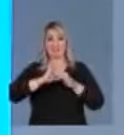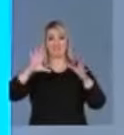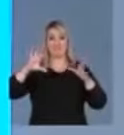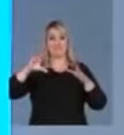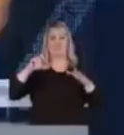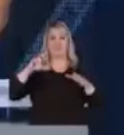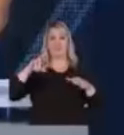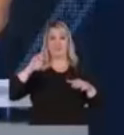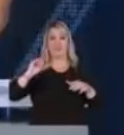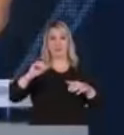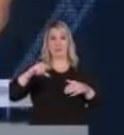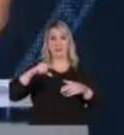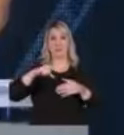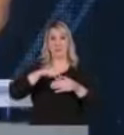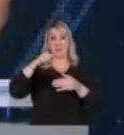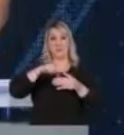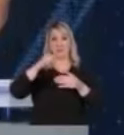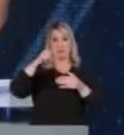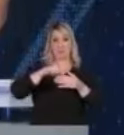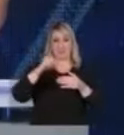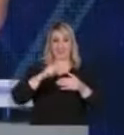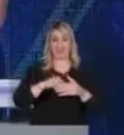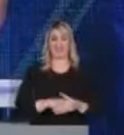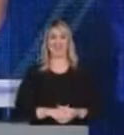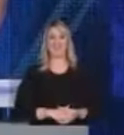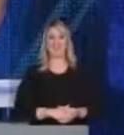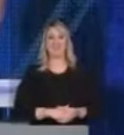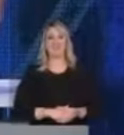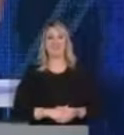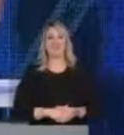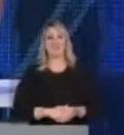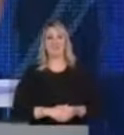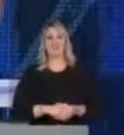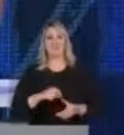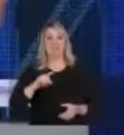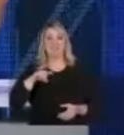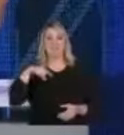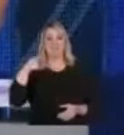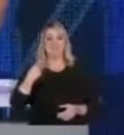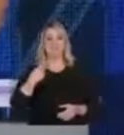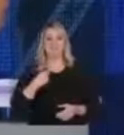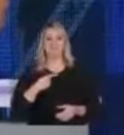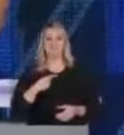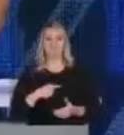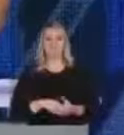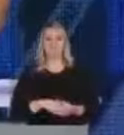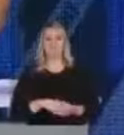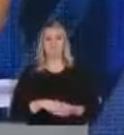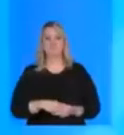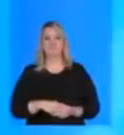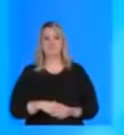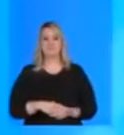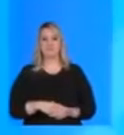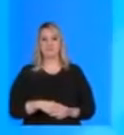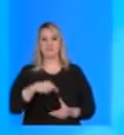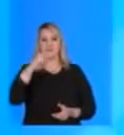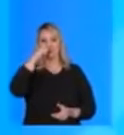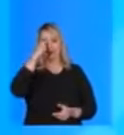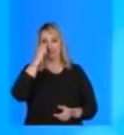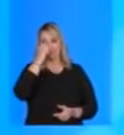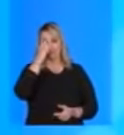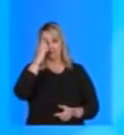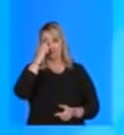um novo próximo candidato que tem um minuto para suas considerações finais é Flávio bolsonaro